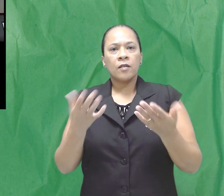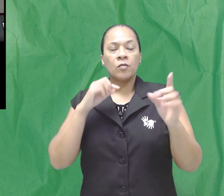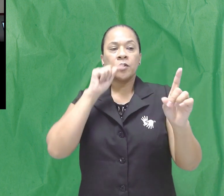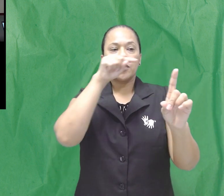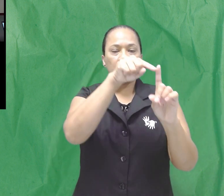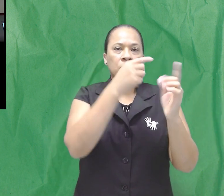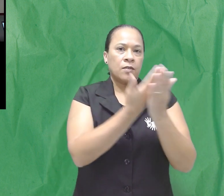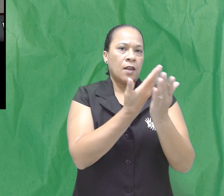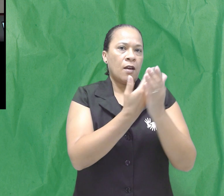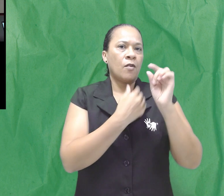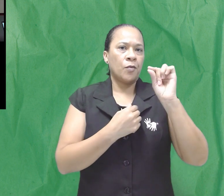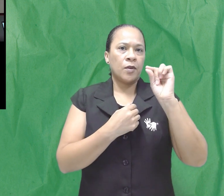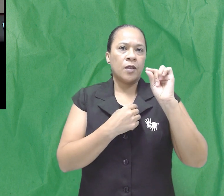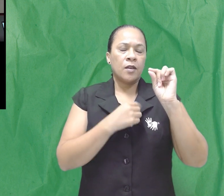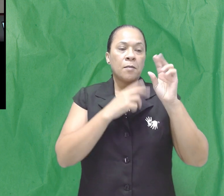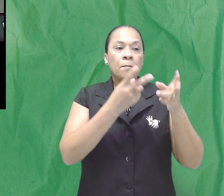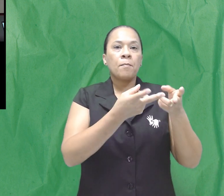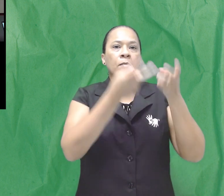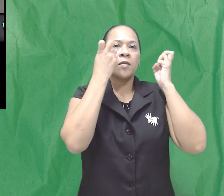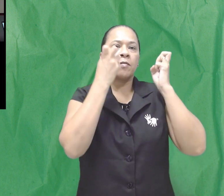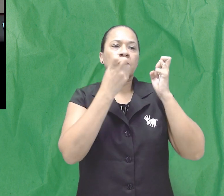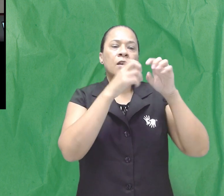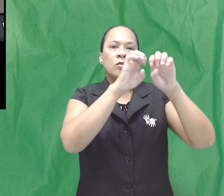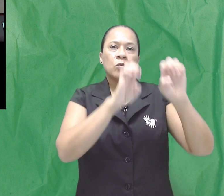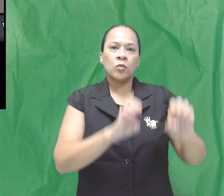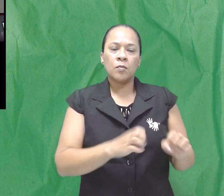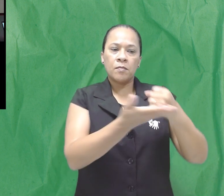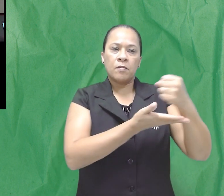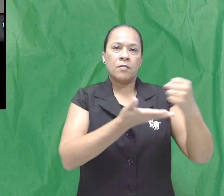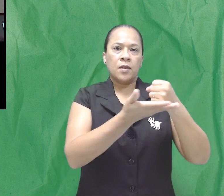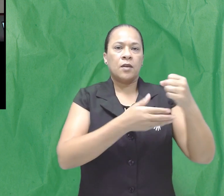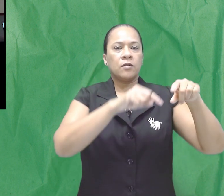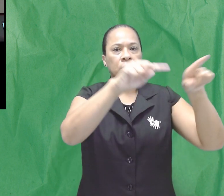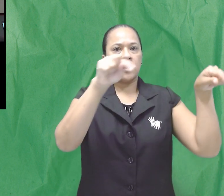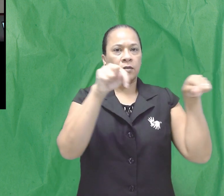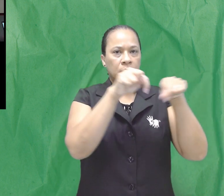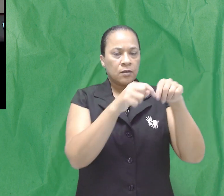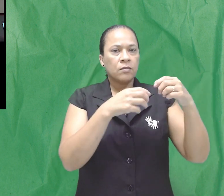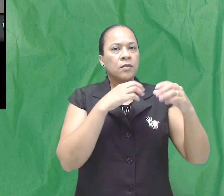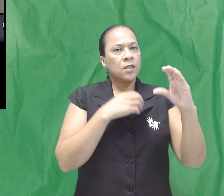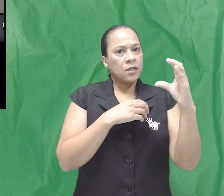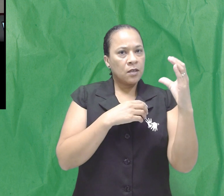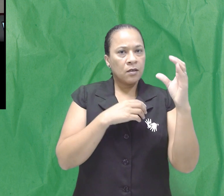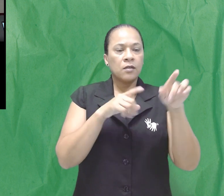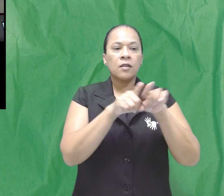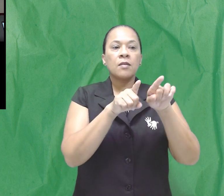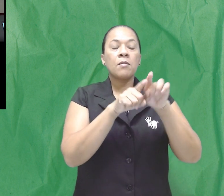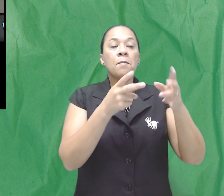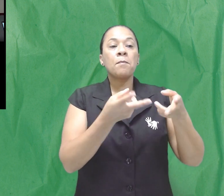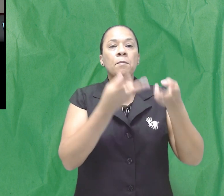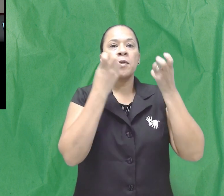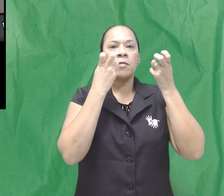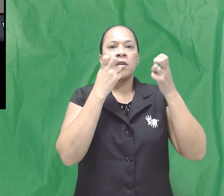consistem em identificar a infraestrutura básica de um laboratório de ciências, reconhecer as principais